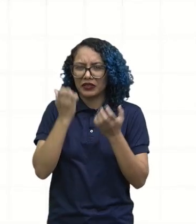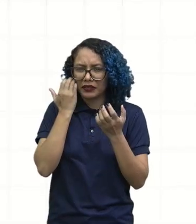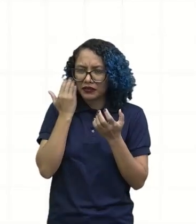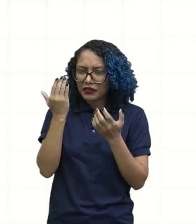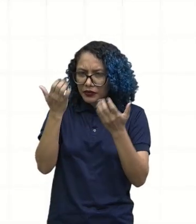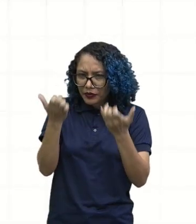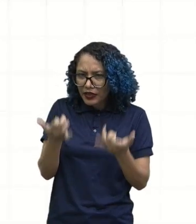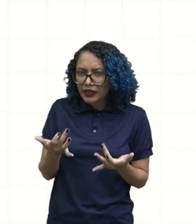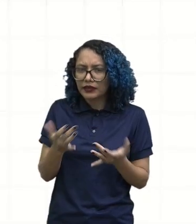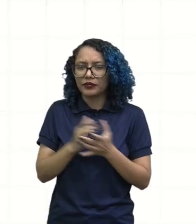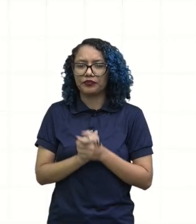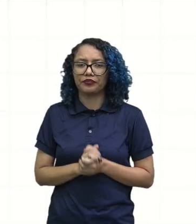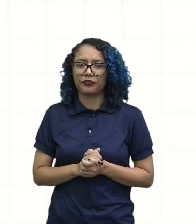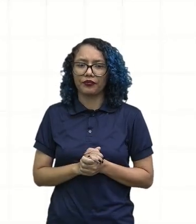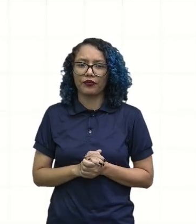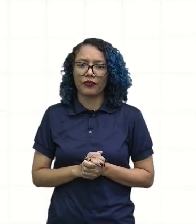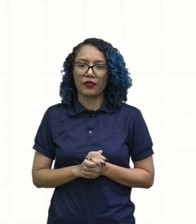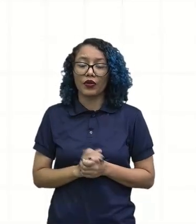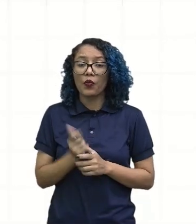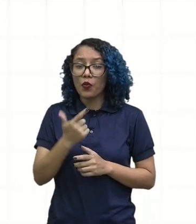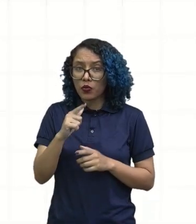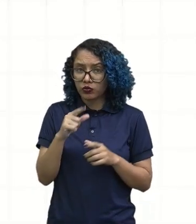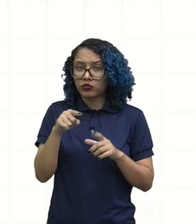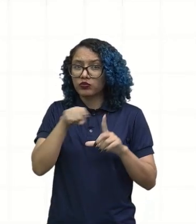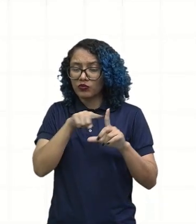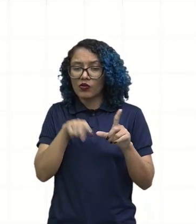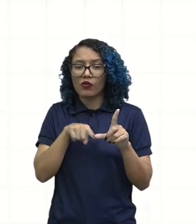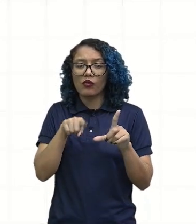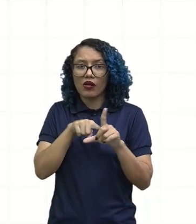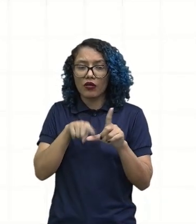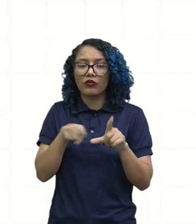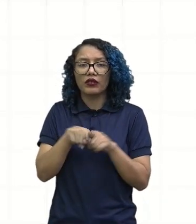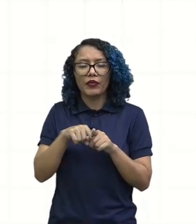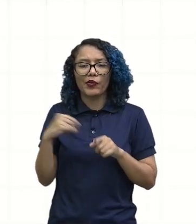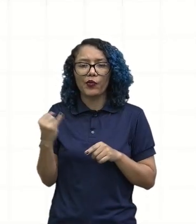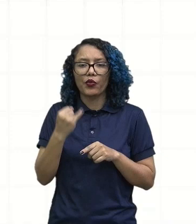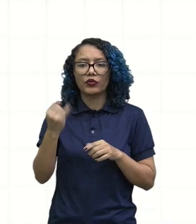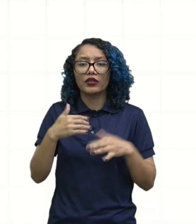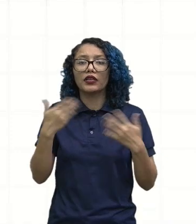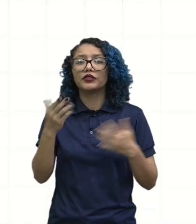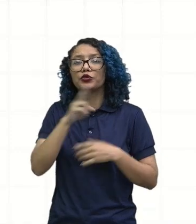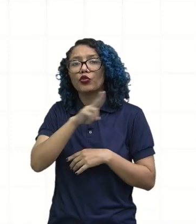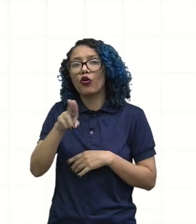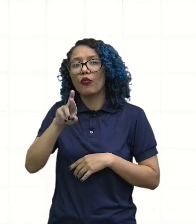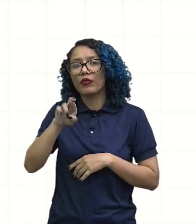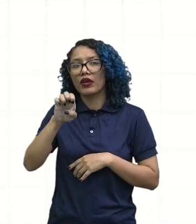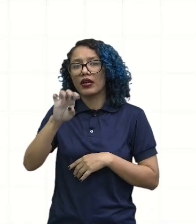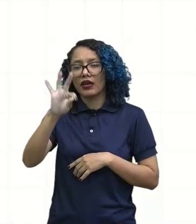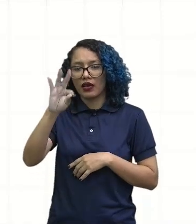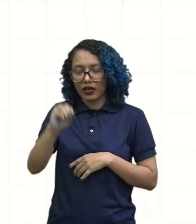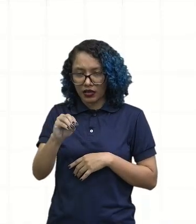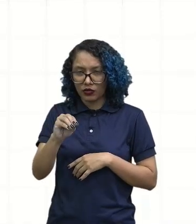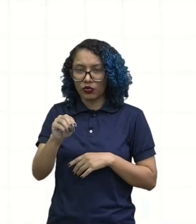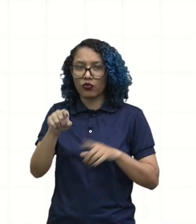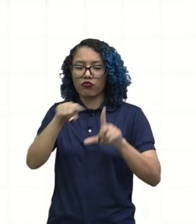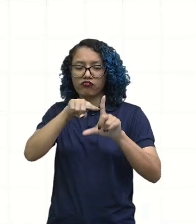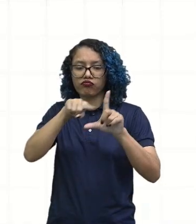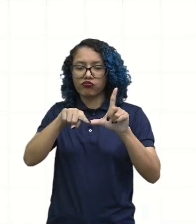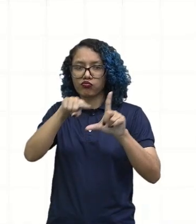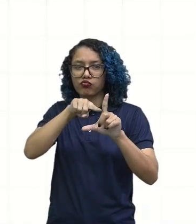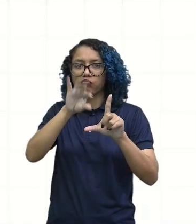Outro ângulo importante é conhecido como ângulo reto. E sua medida é igual a 90